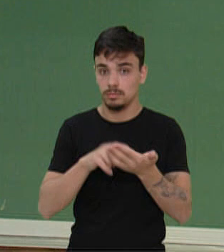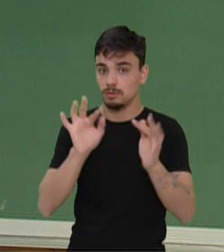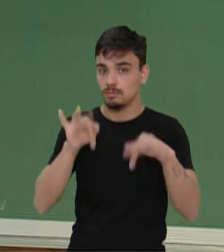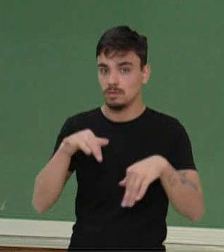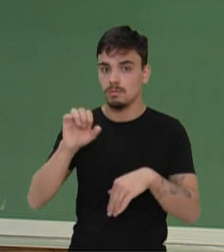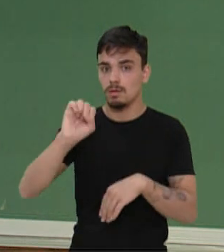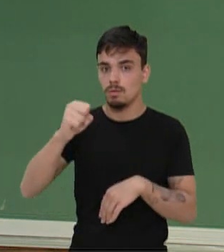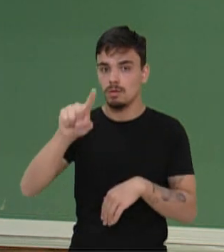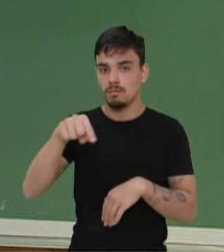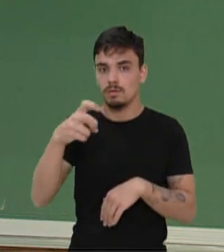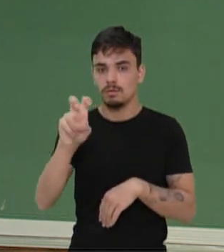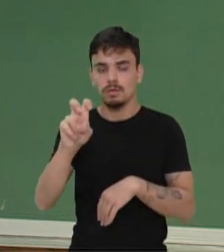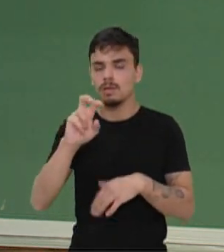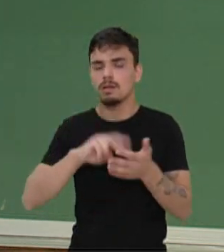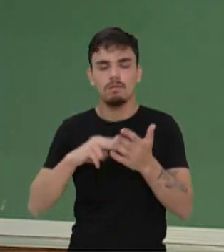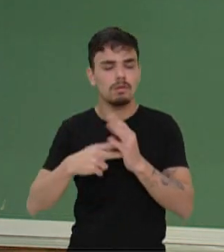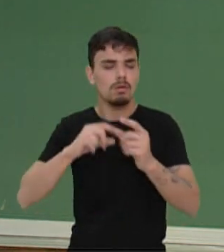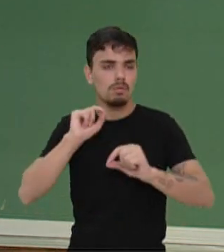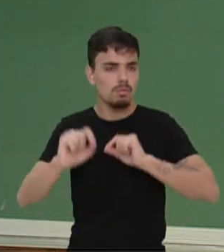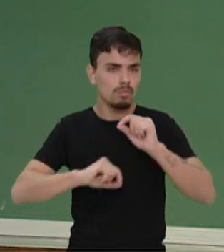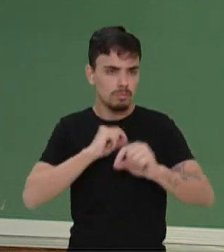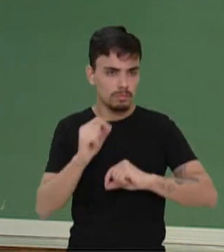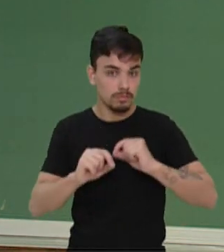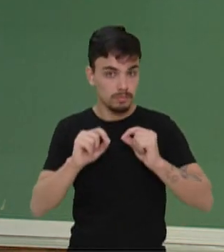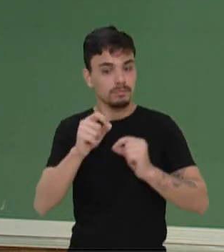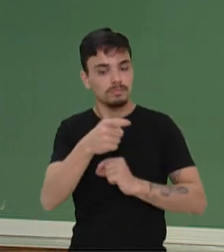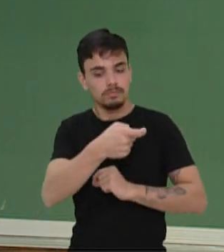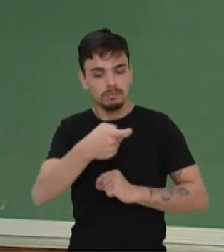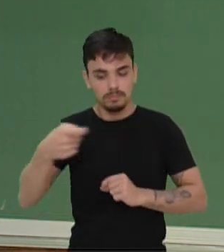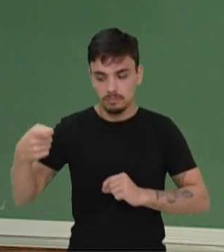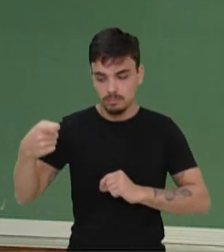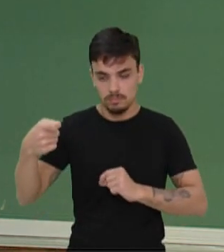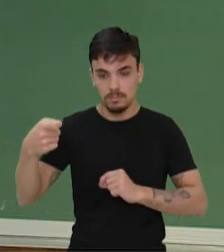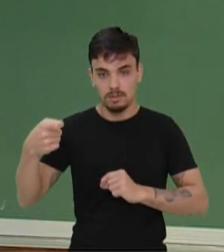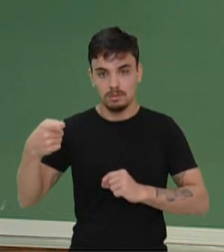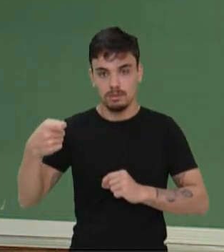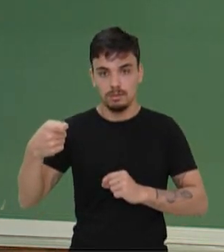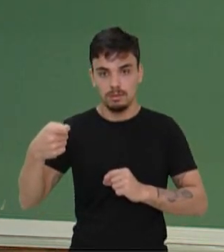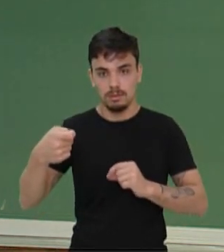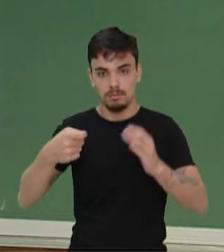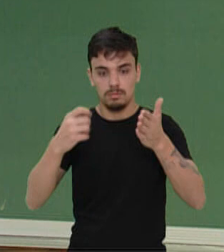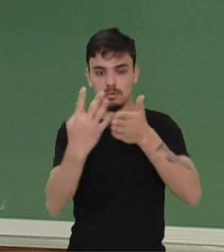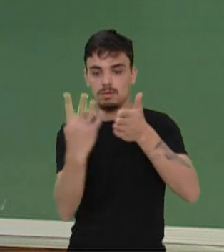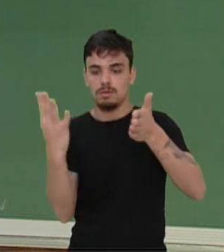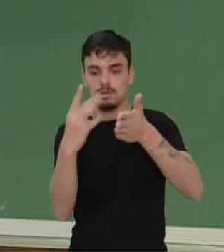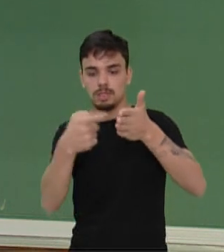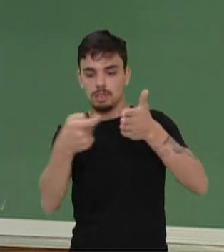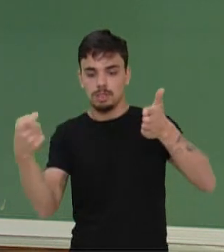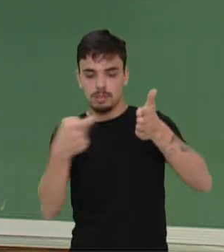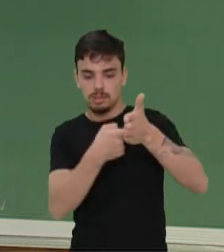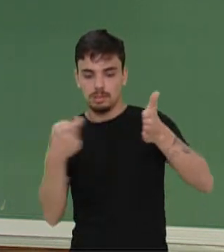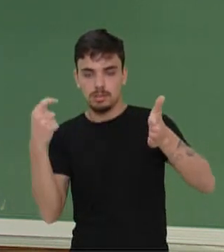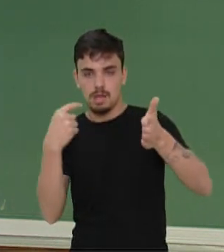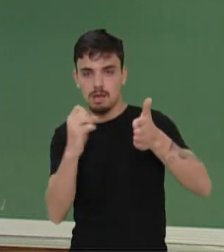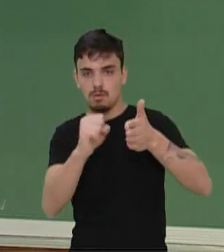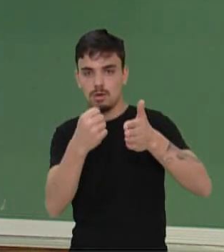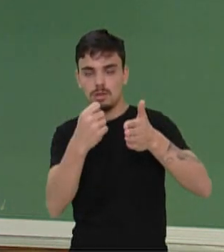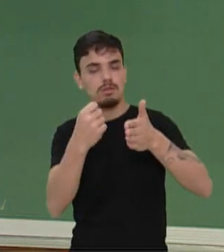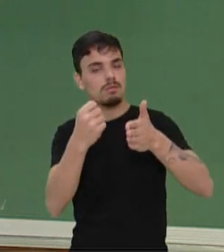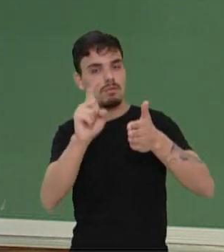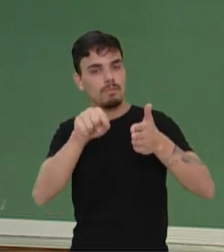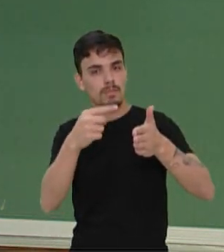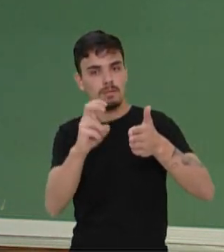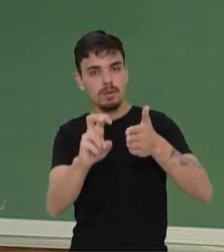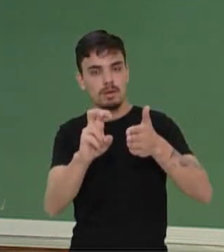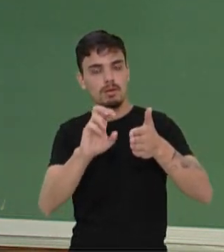O que significa esse 8,5? Que o x aqui é 8,5, 8,5, e aí a gente faz um cálculozinho rápido aí